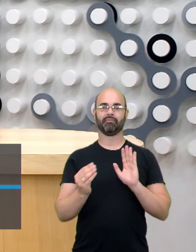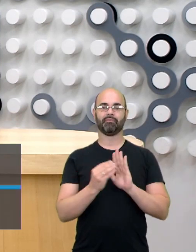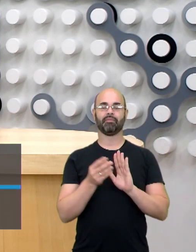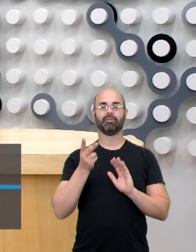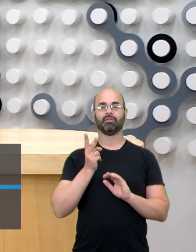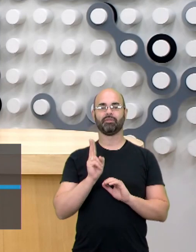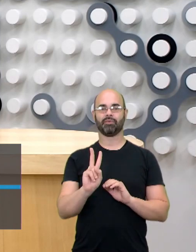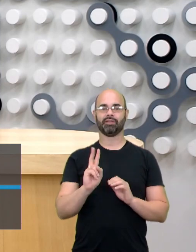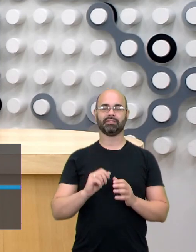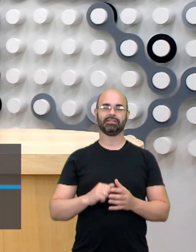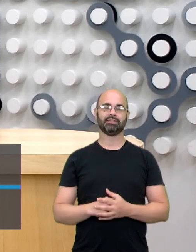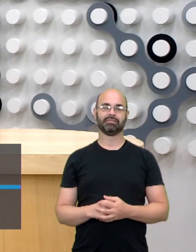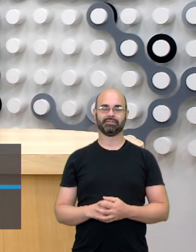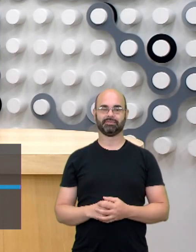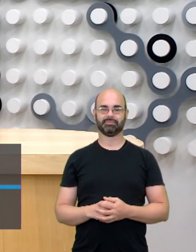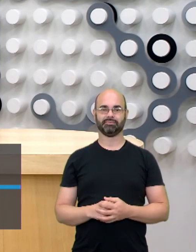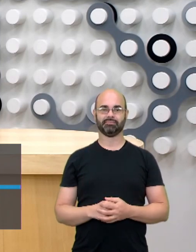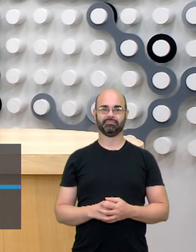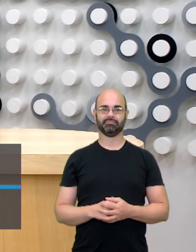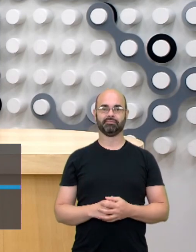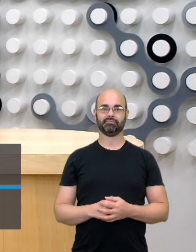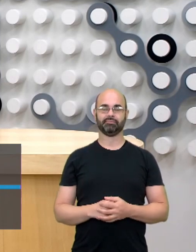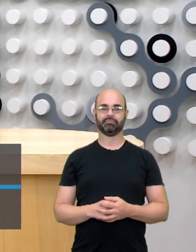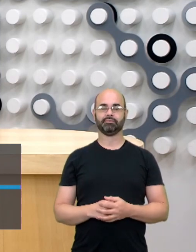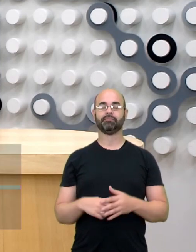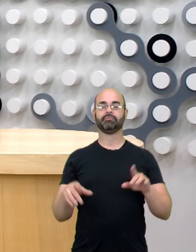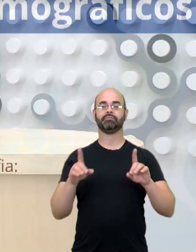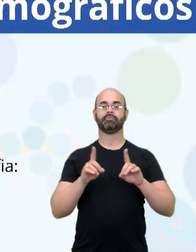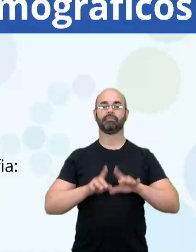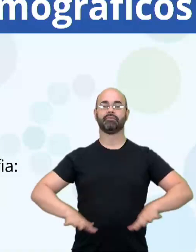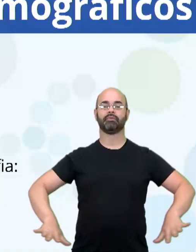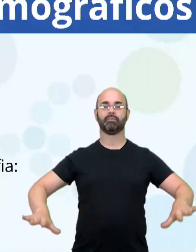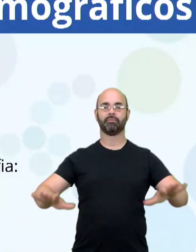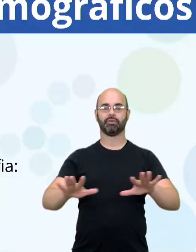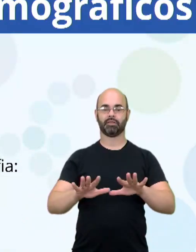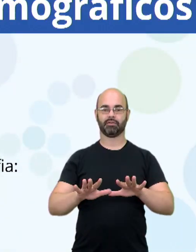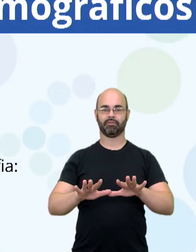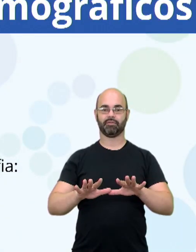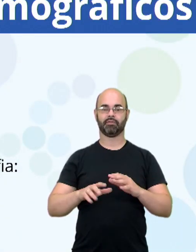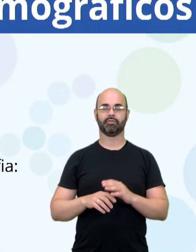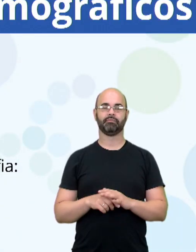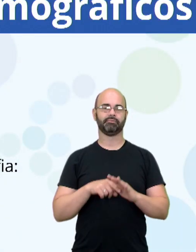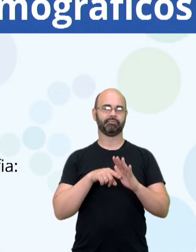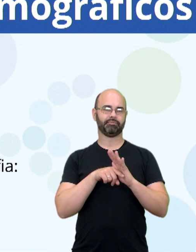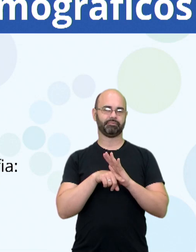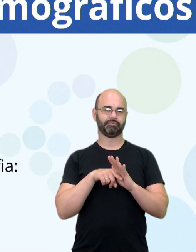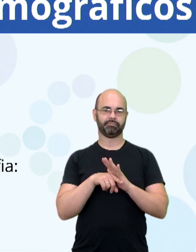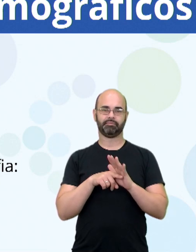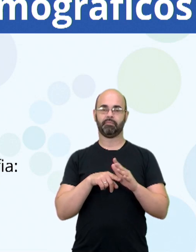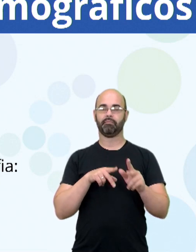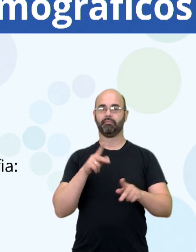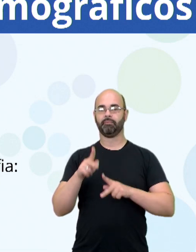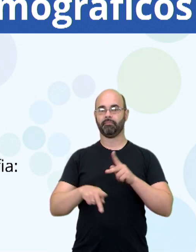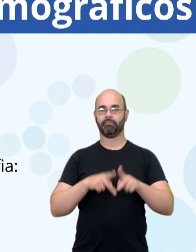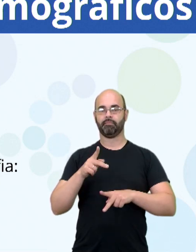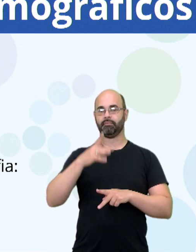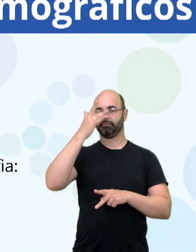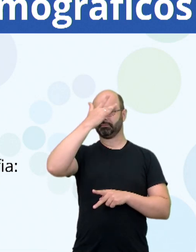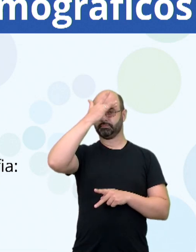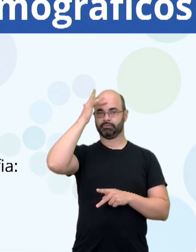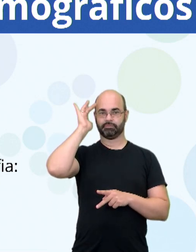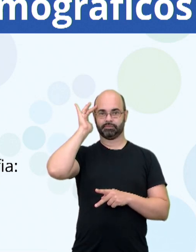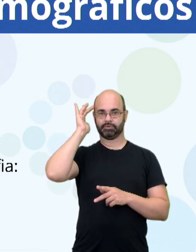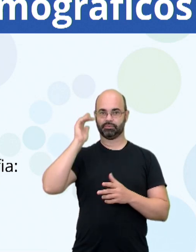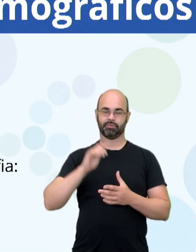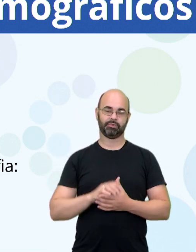Jojo, que a gente vai acompanhar aí, ó. Demografia, investigação das populações humanas,